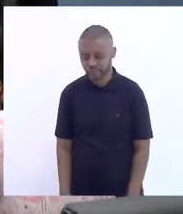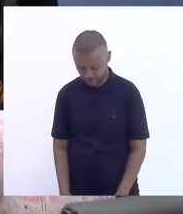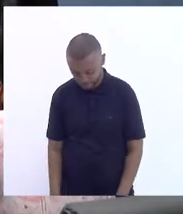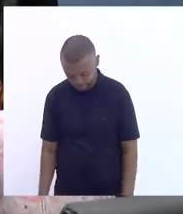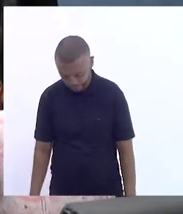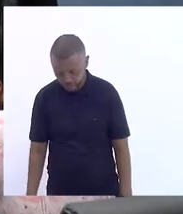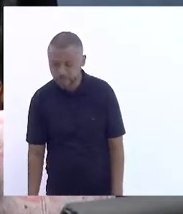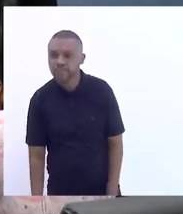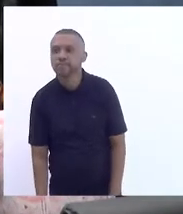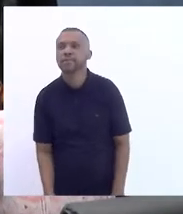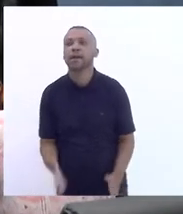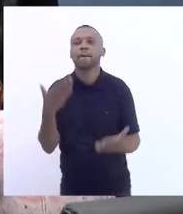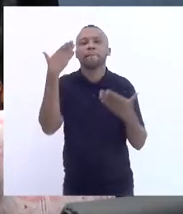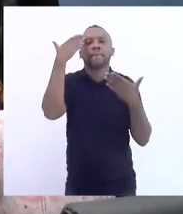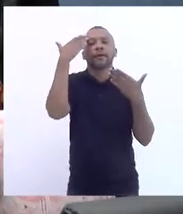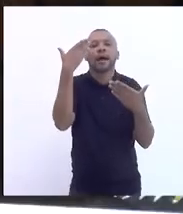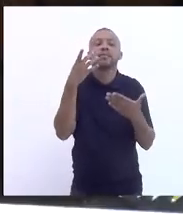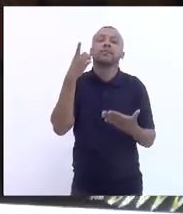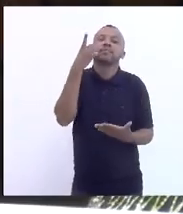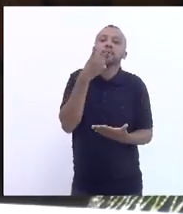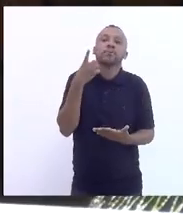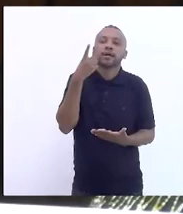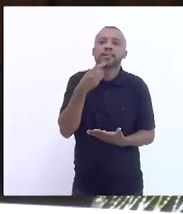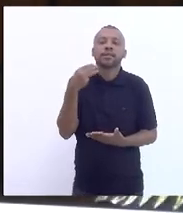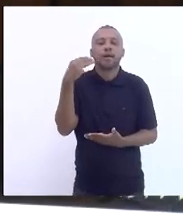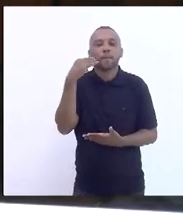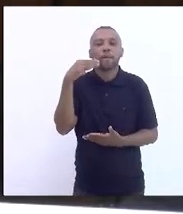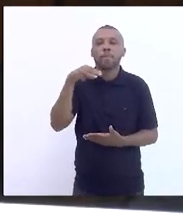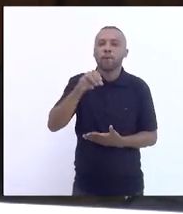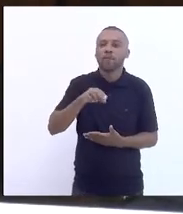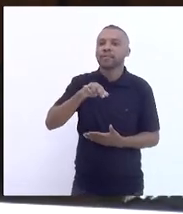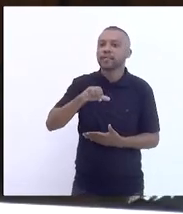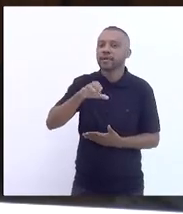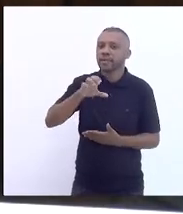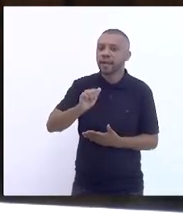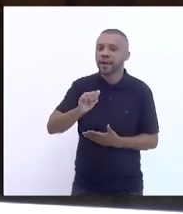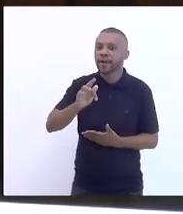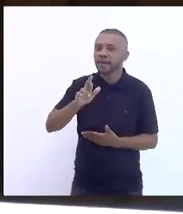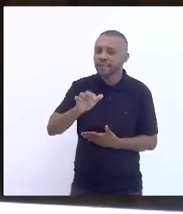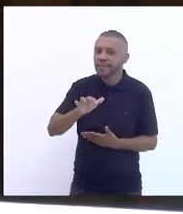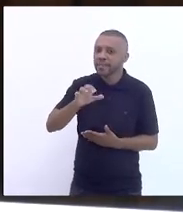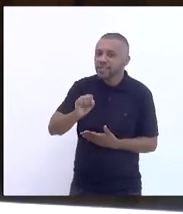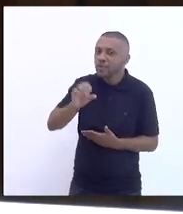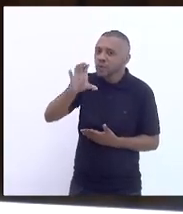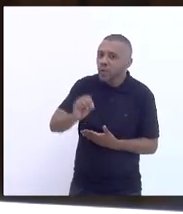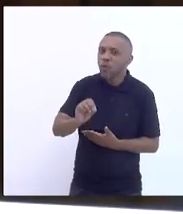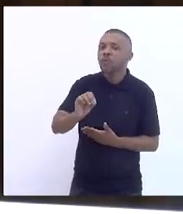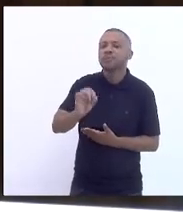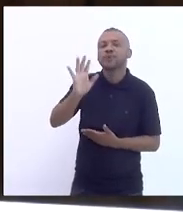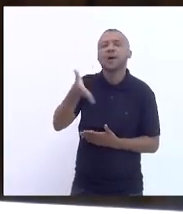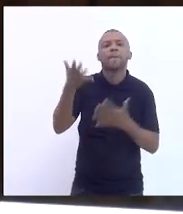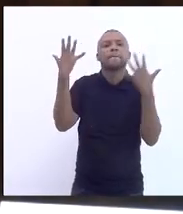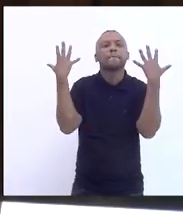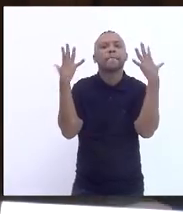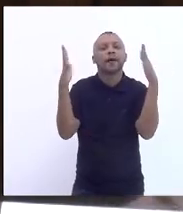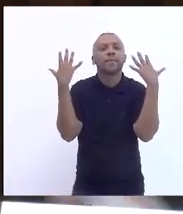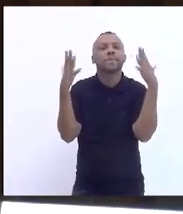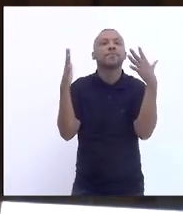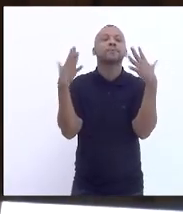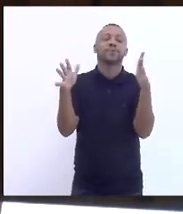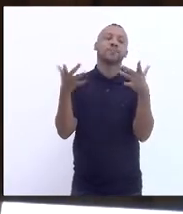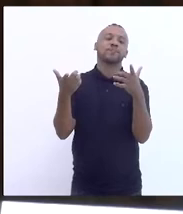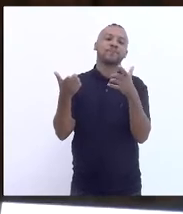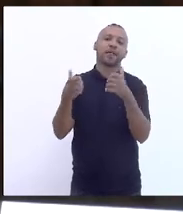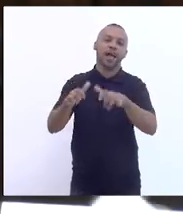obrigada deputada Mônica Francisco a quem eu já parabenizo pela saúde em via